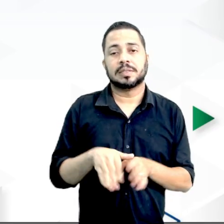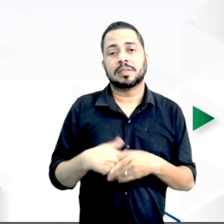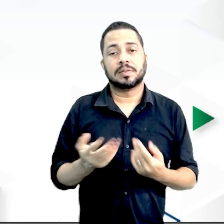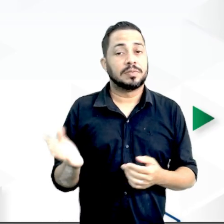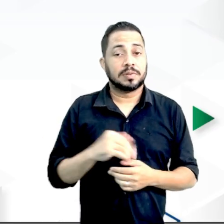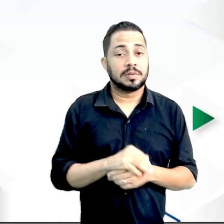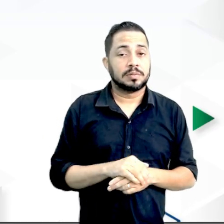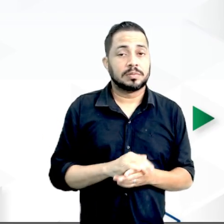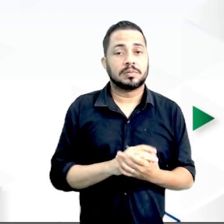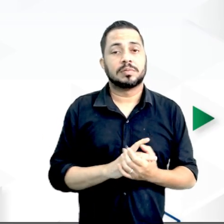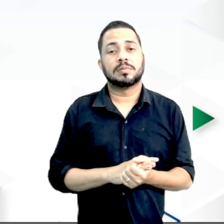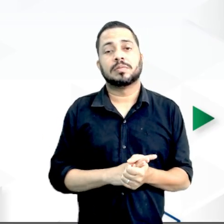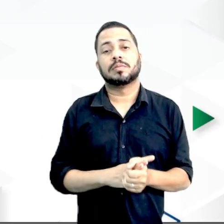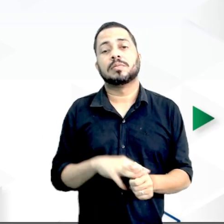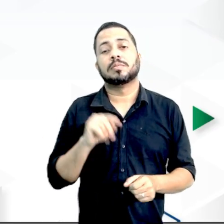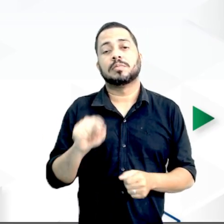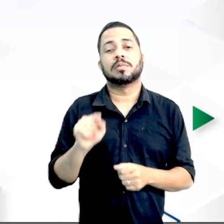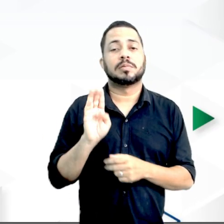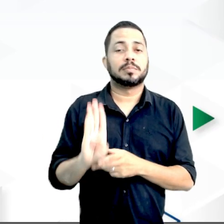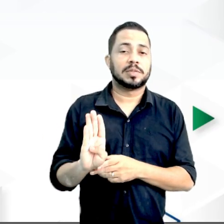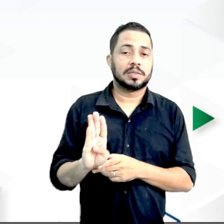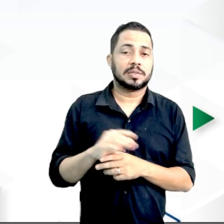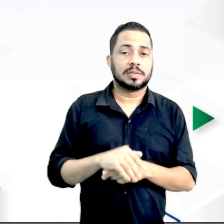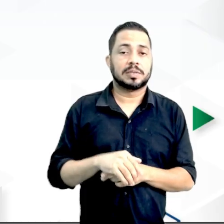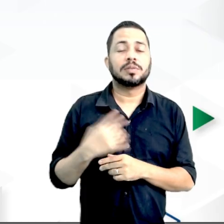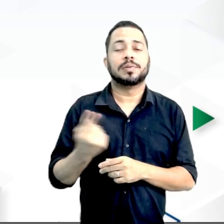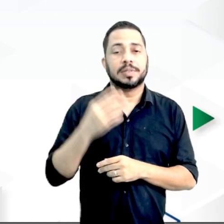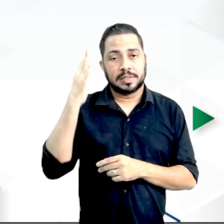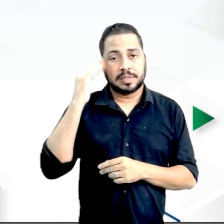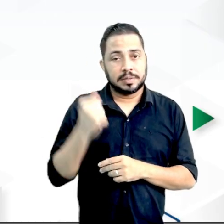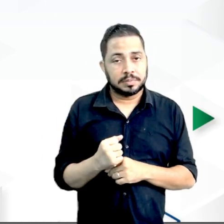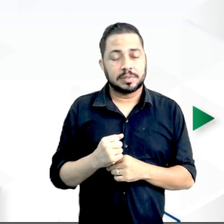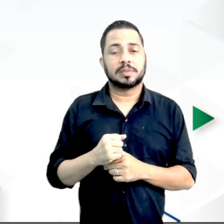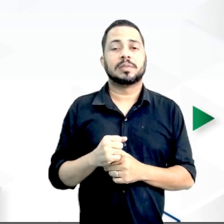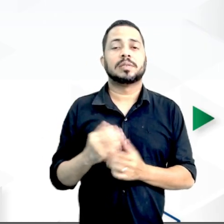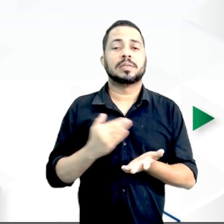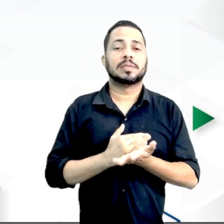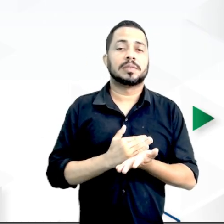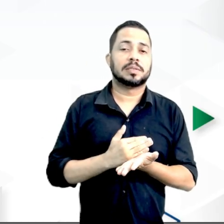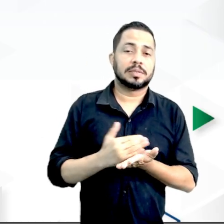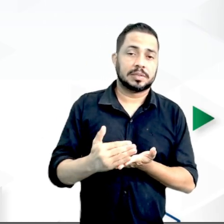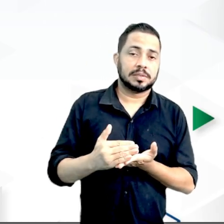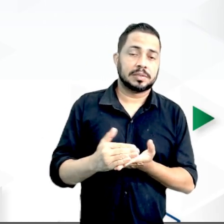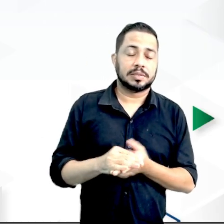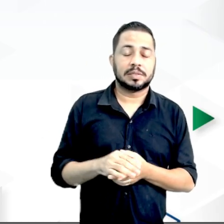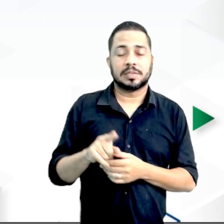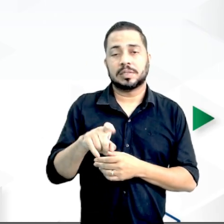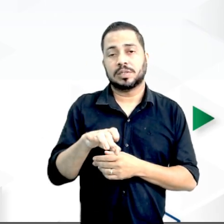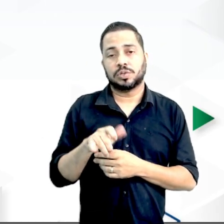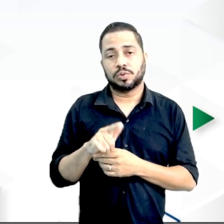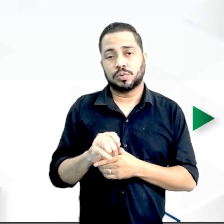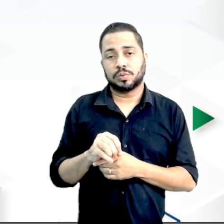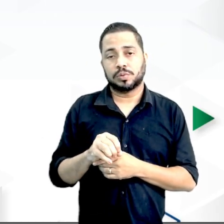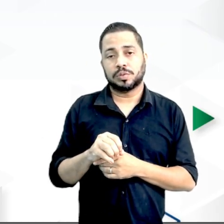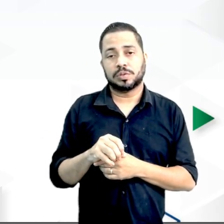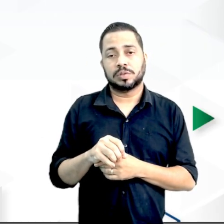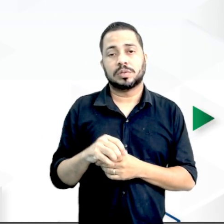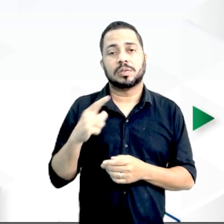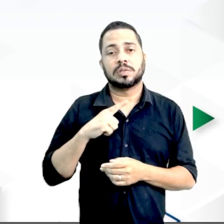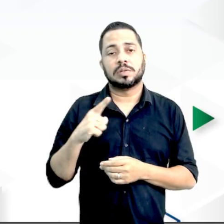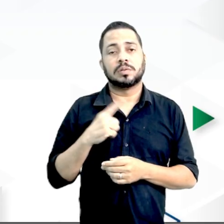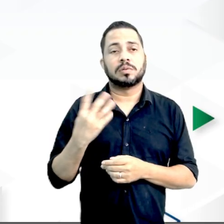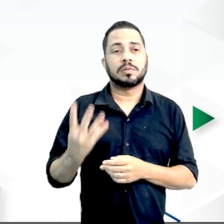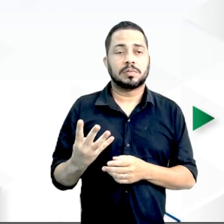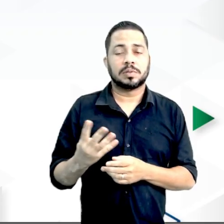vamos lá. O ponto P, nós sabemos que inicia com o eixo X, então eu tenho